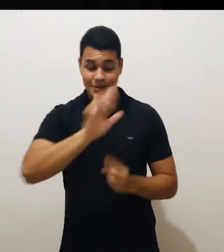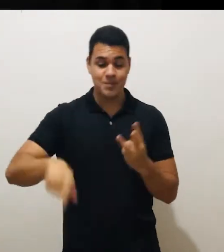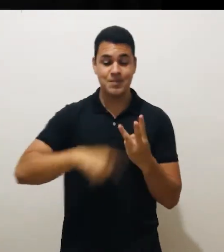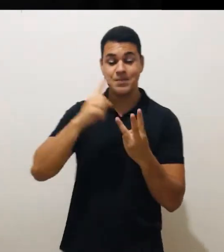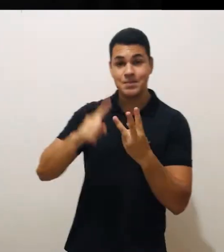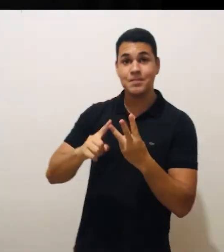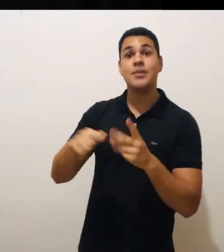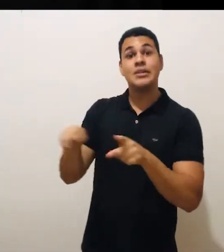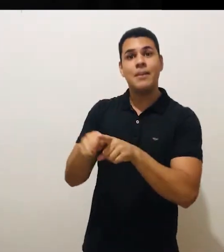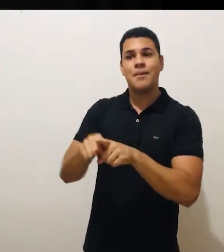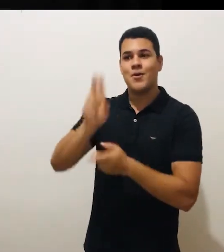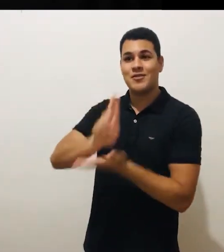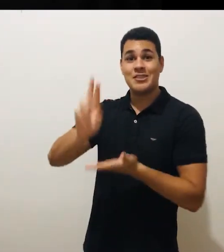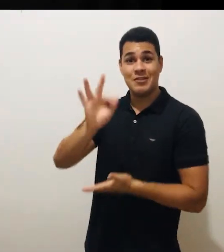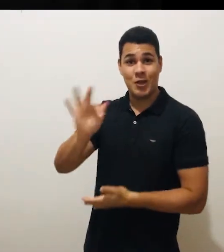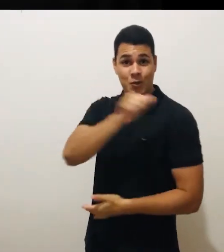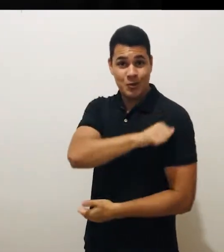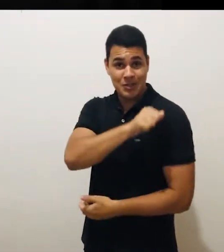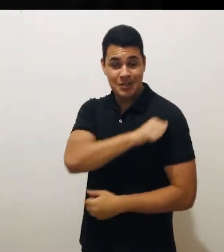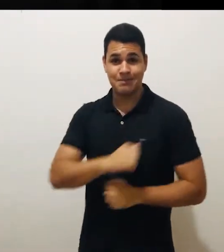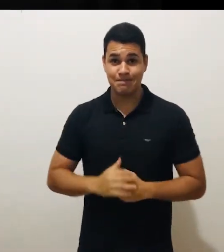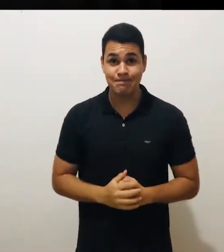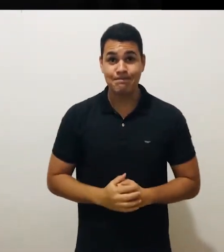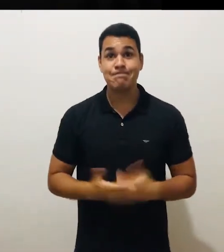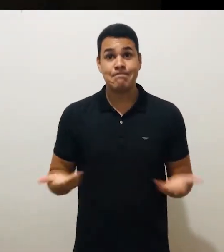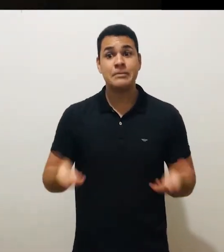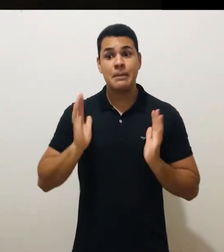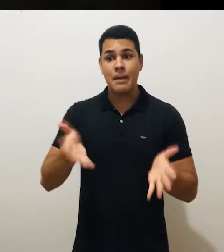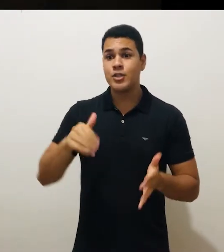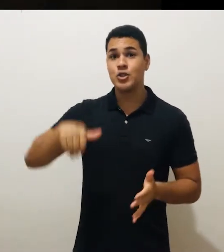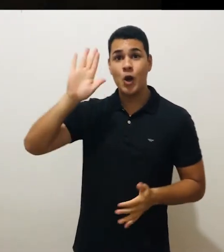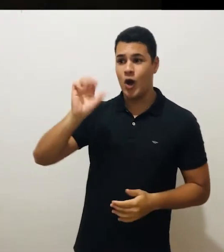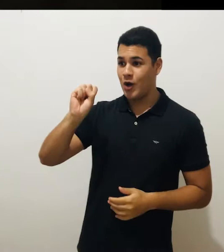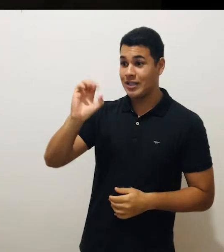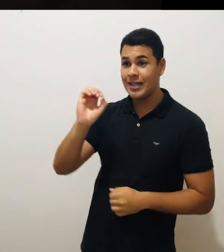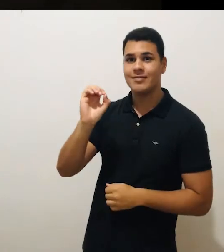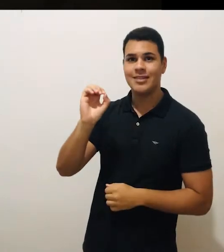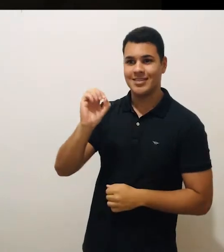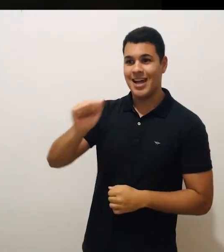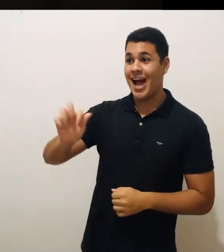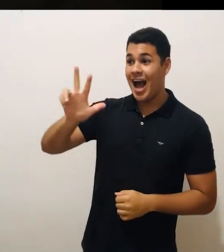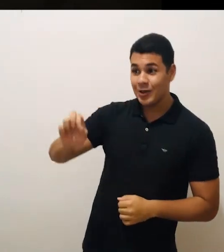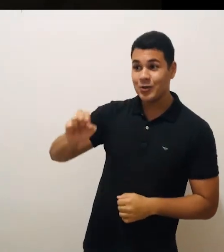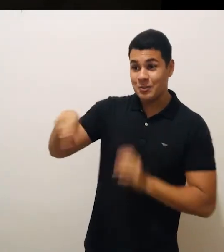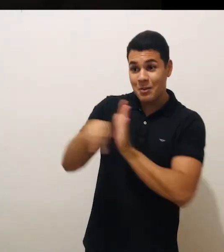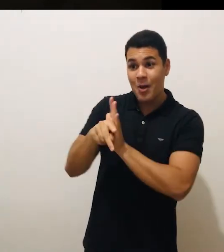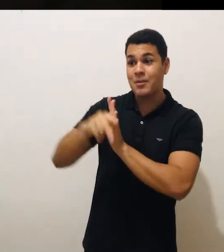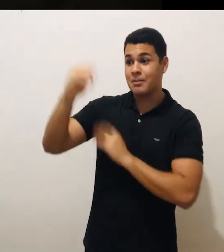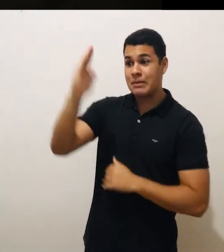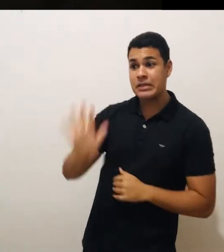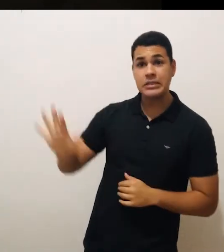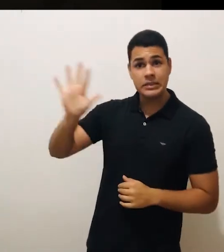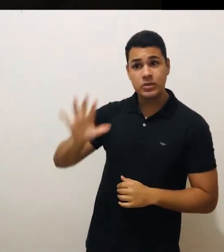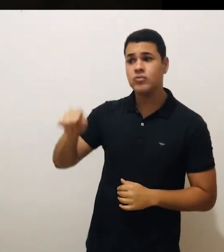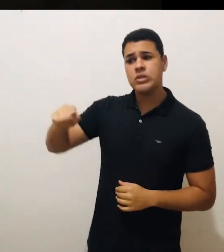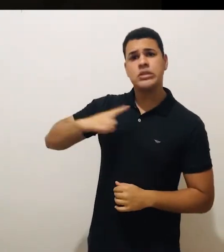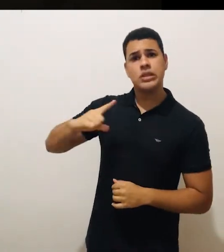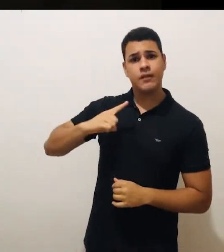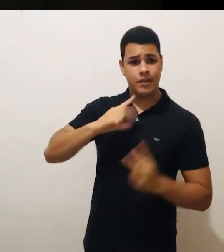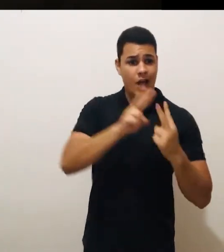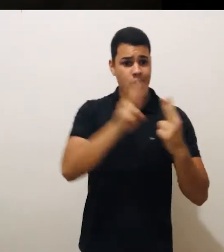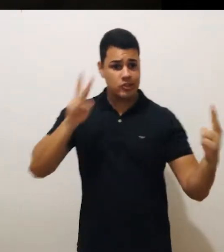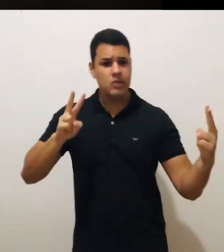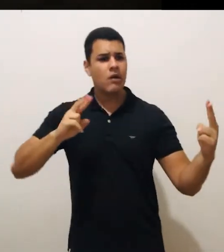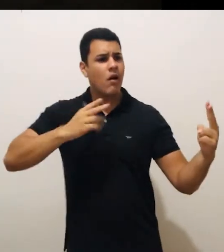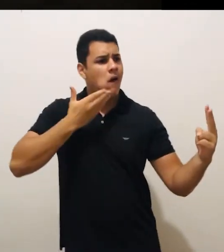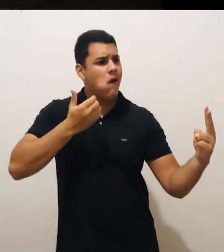Artes do Brasil e a Universidade Federal do Rio de Janeiro. Foram mais de 80 alunos brasileiros que, através da formação à